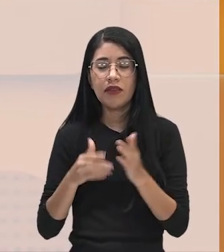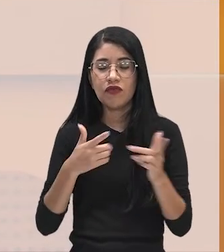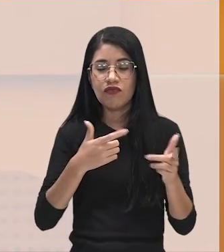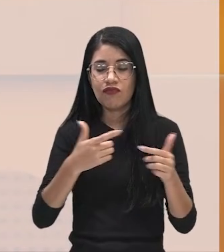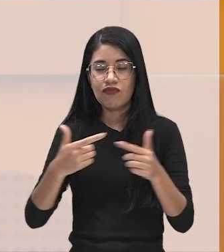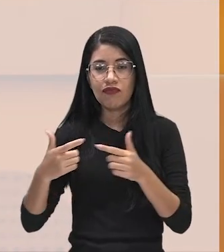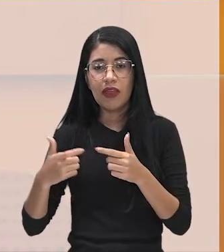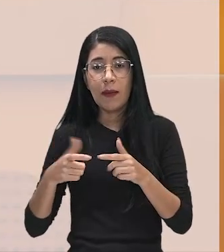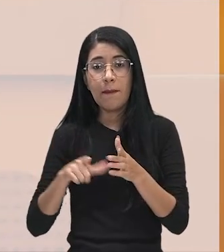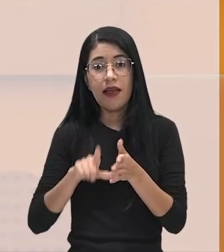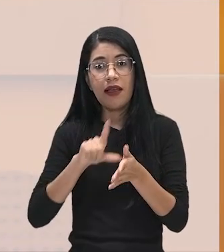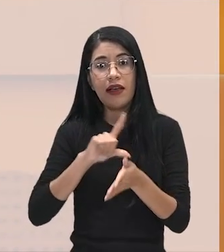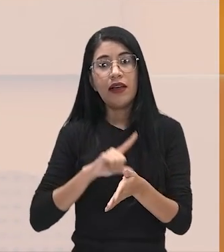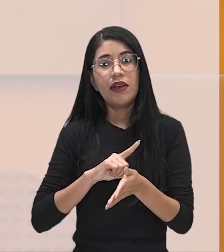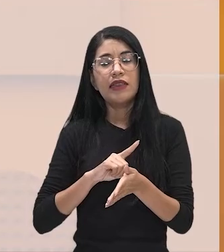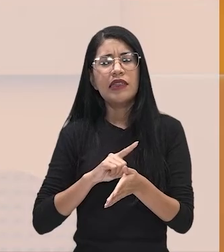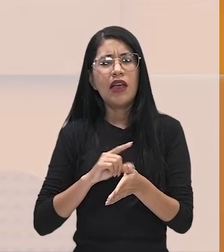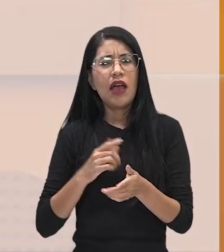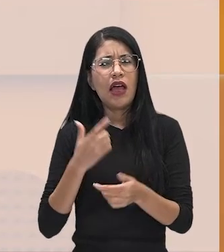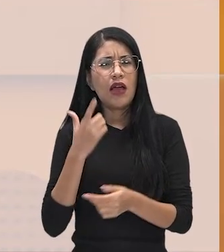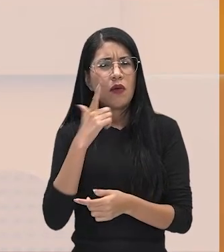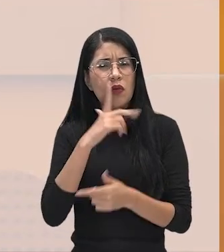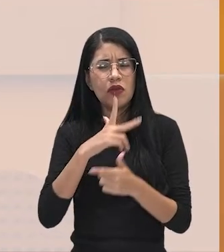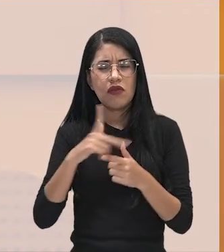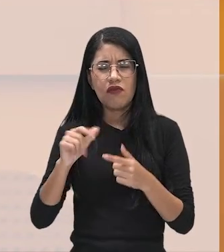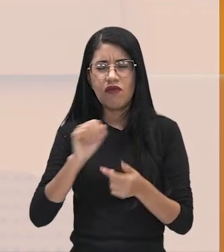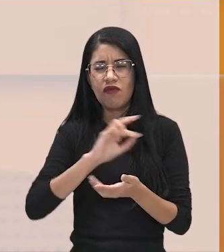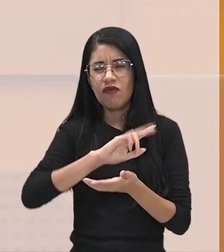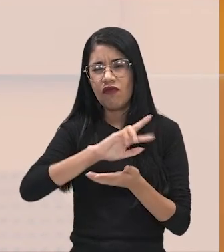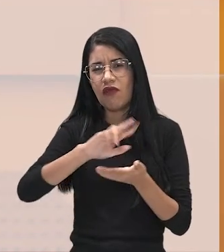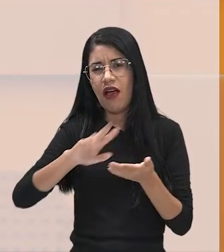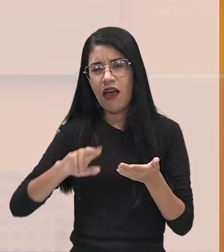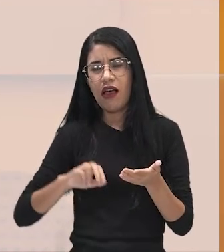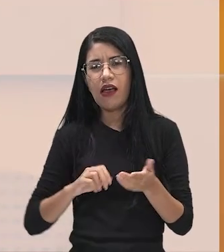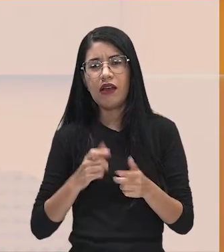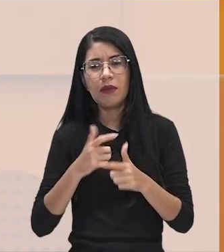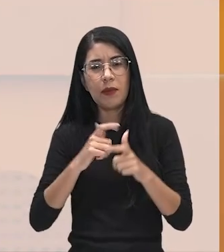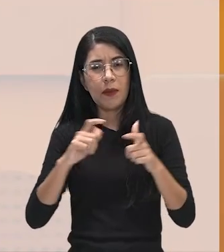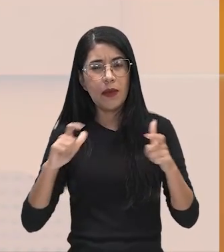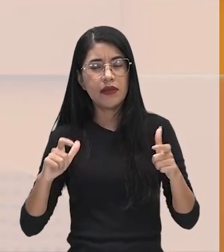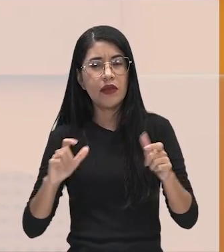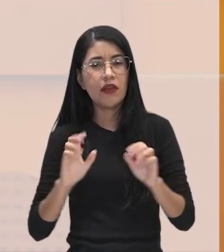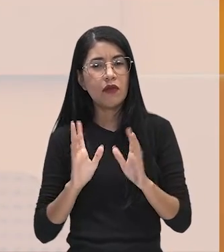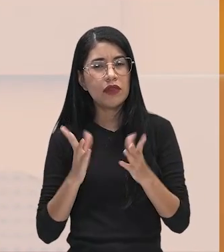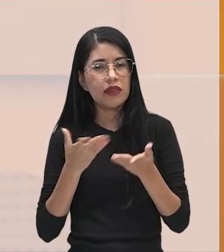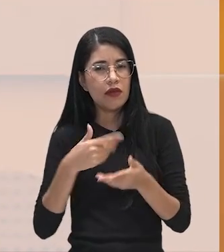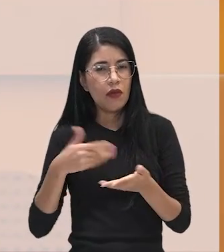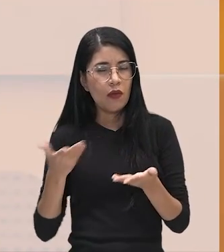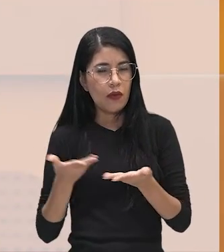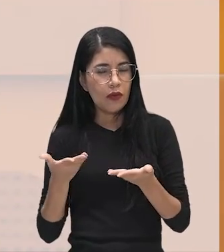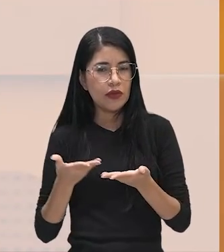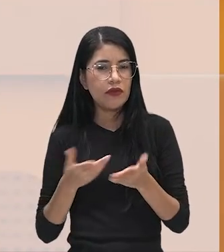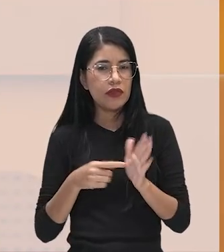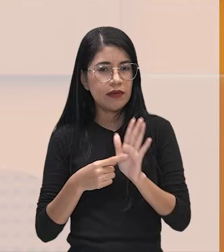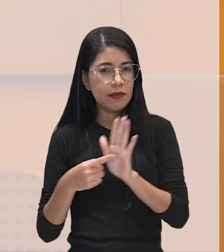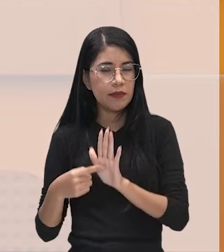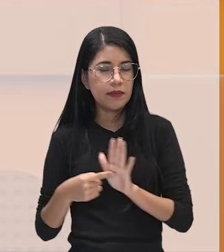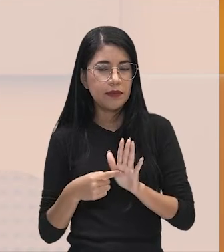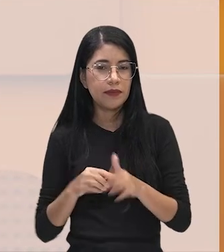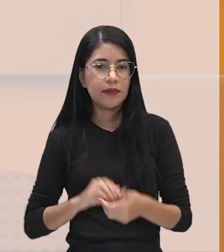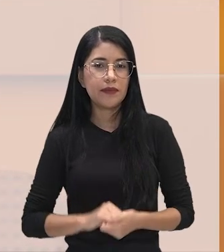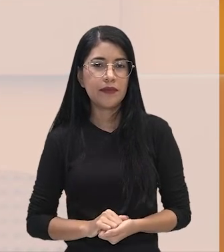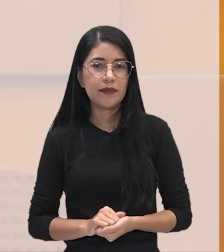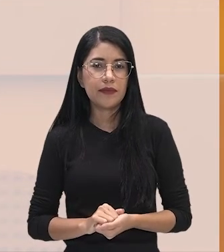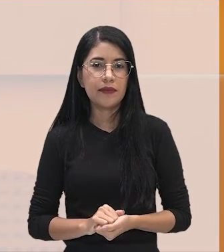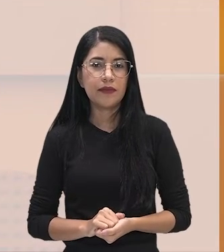disso, ganha-se tudo, por isso a grande extensão territorial, que vocês puderam acompanhar comigo, né? Grande extensão territorial aí desse